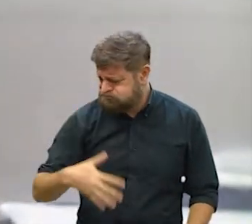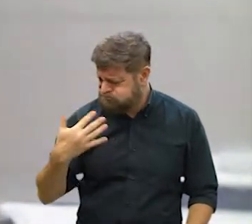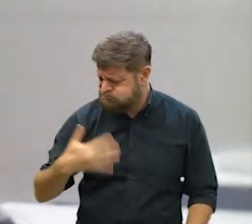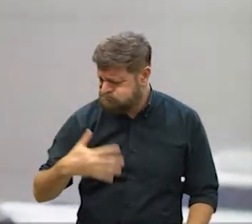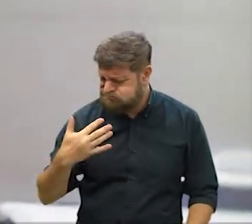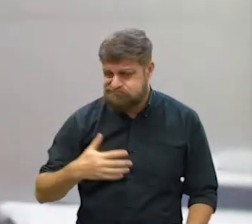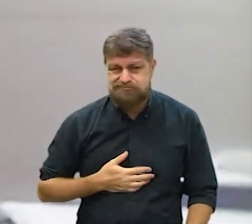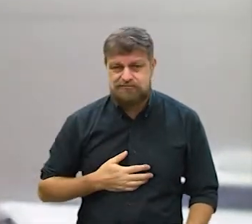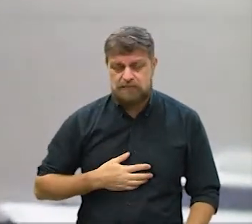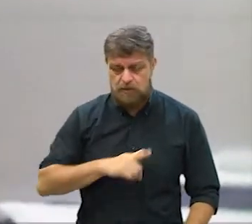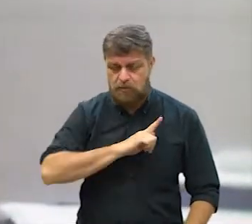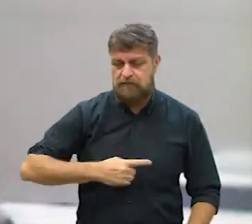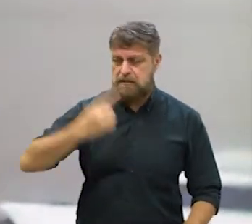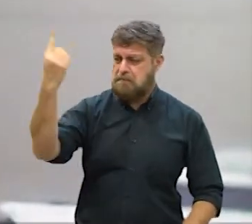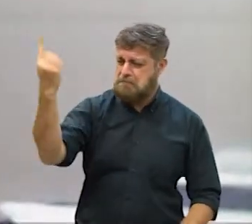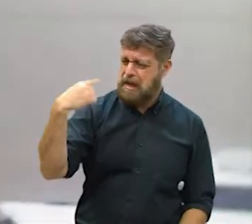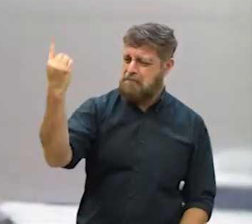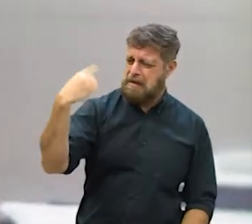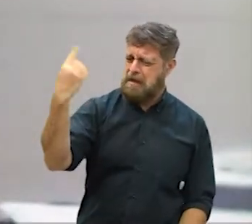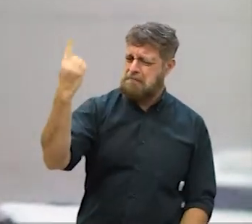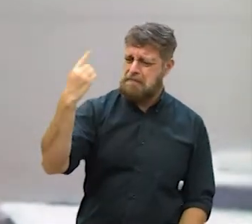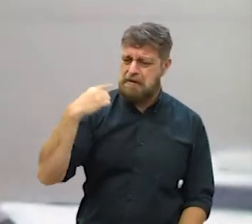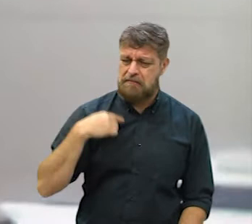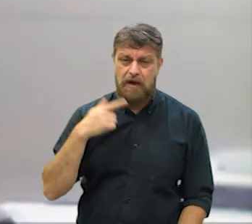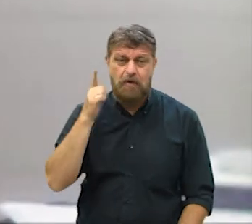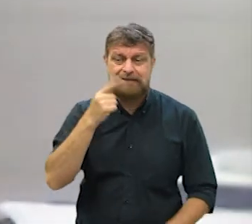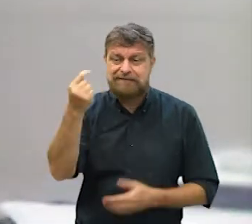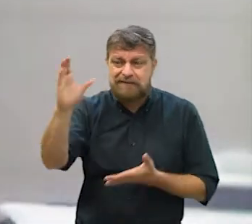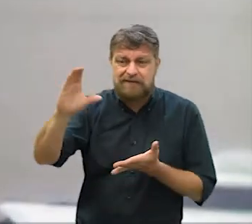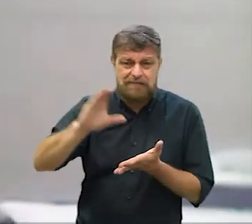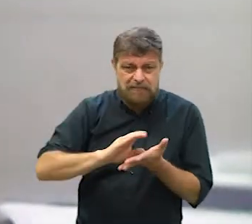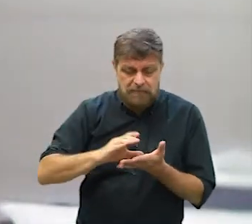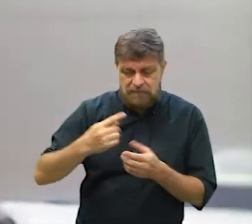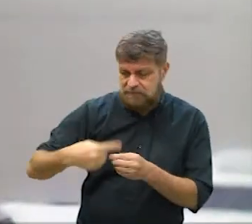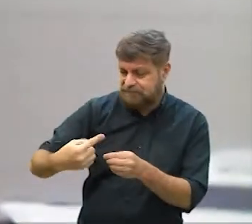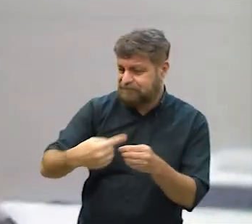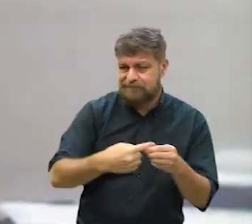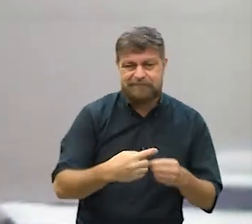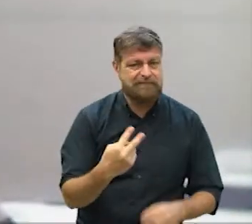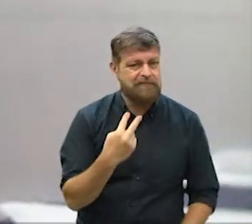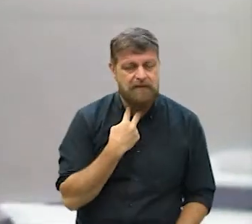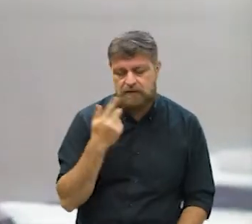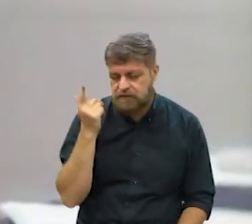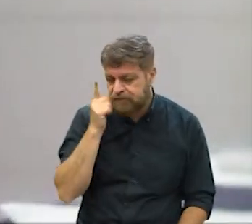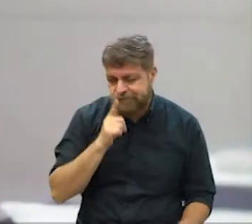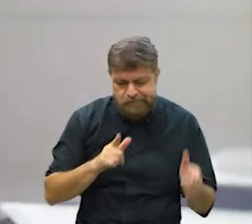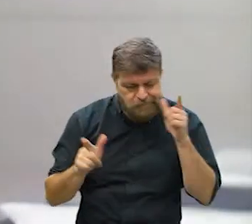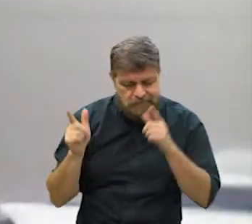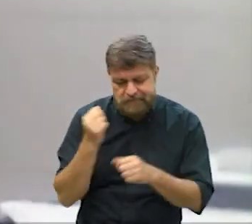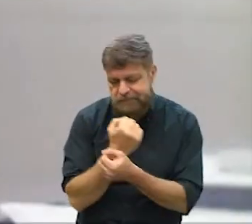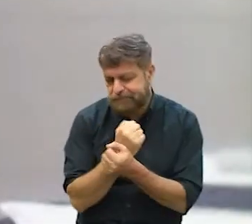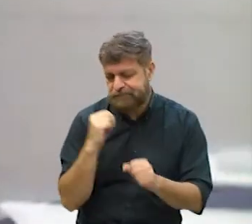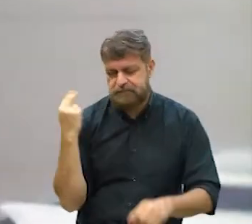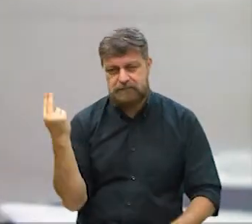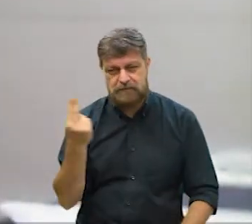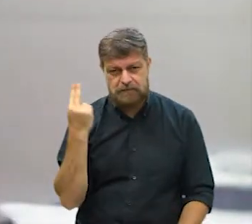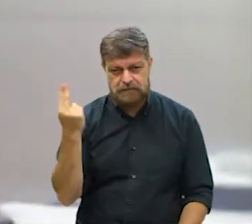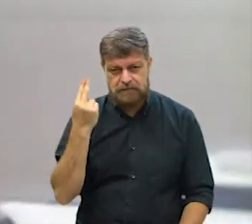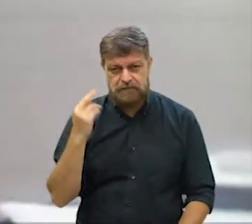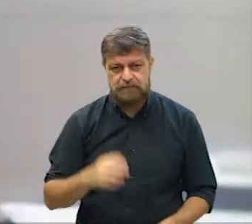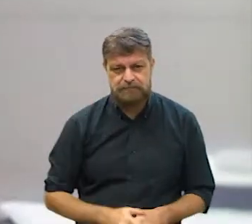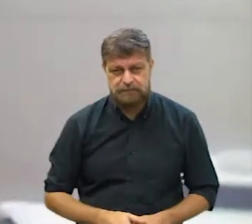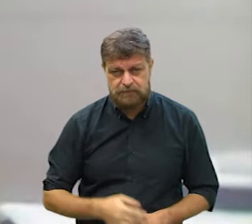que o governo faz que os municípios não se viabilizam, né? Você vê que